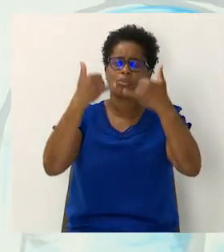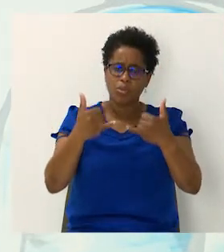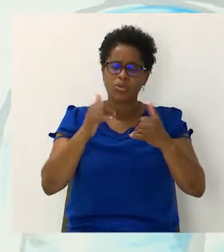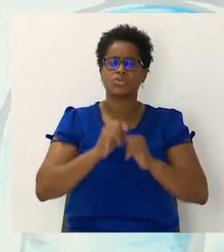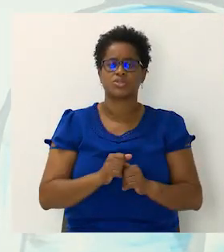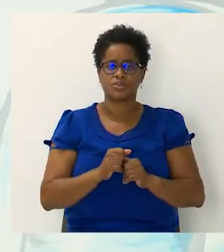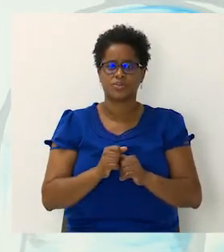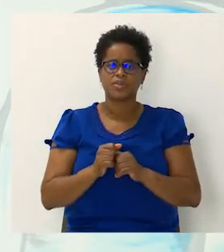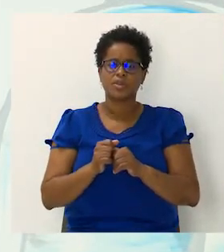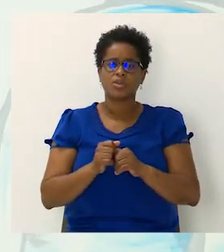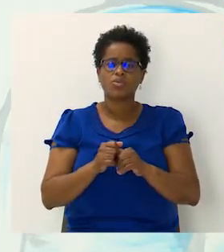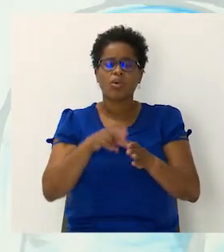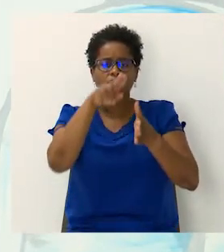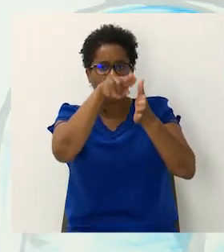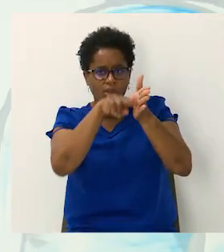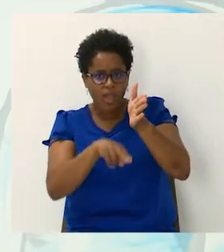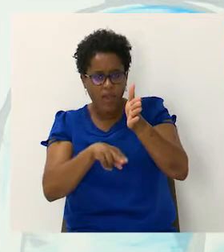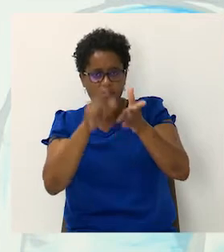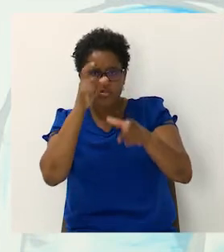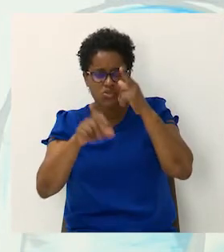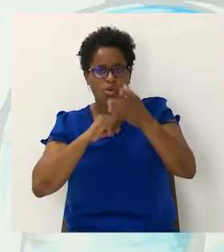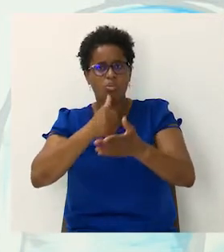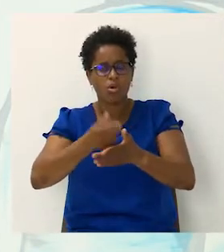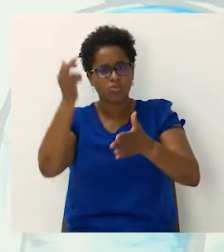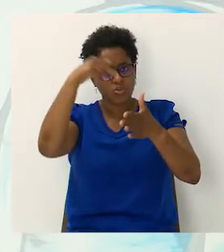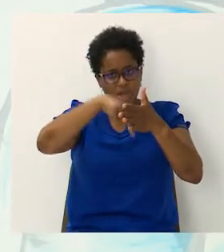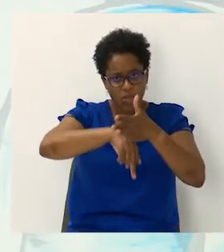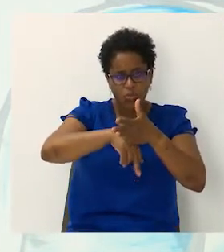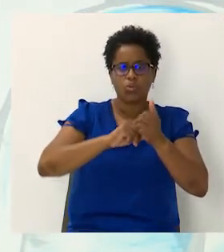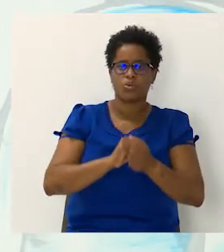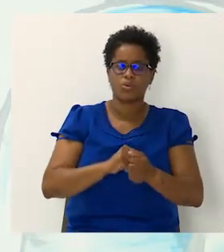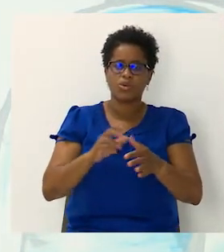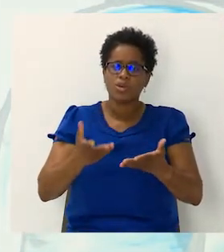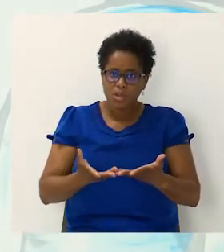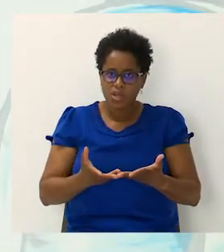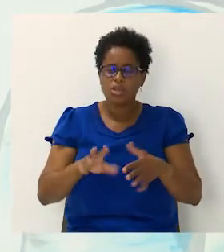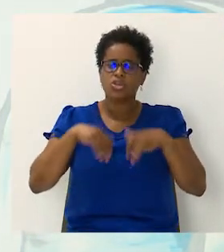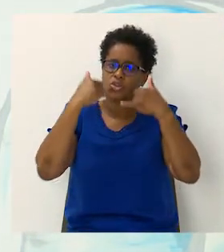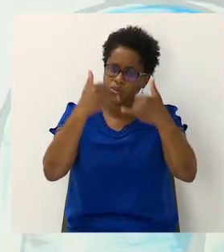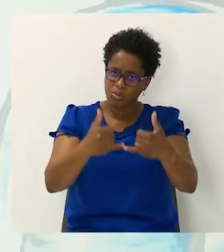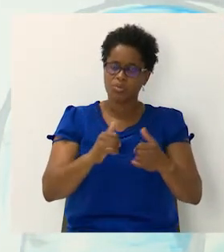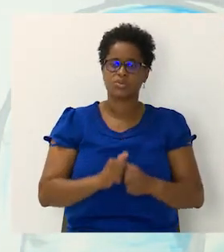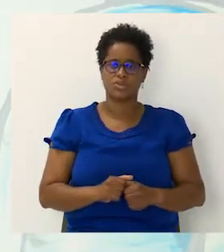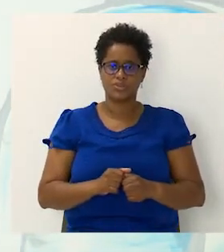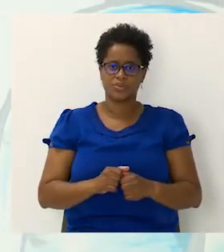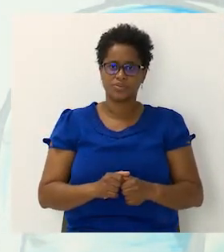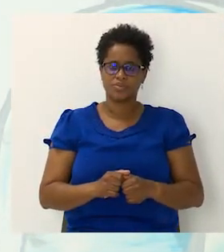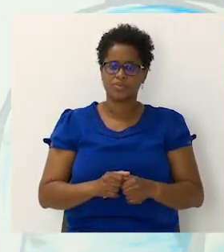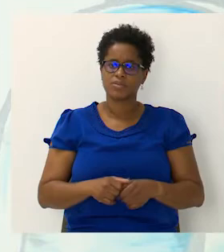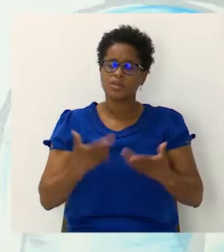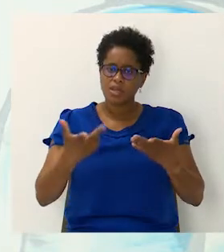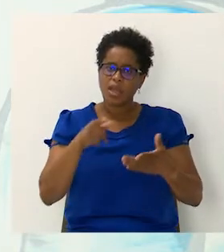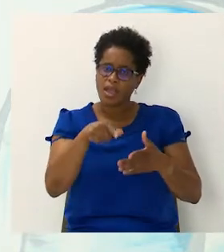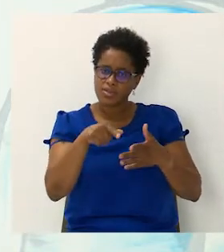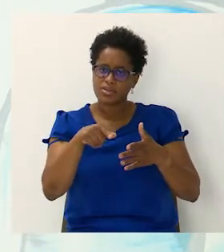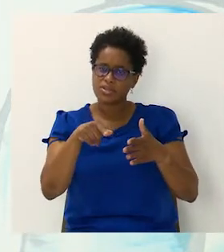depois enterrava os mortos dentro da câmara e, posteriormente, essas